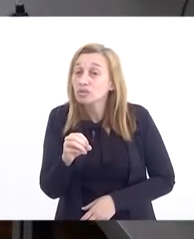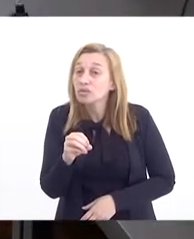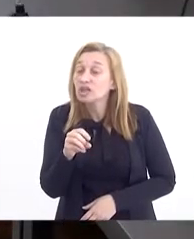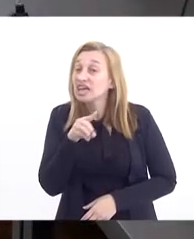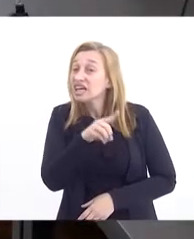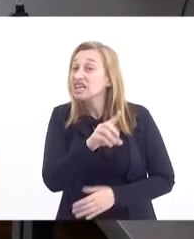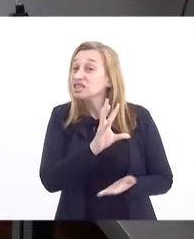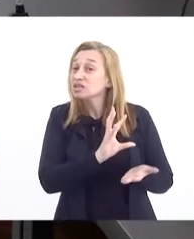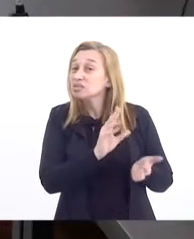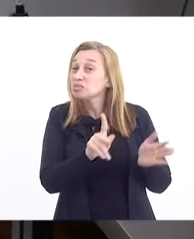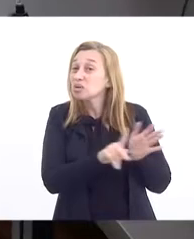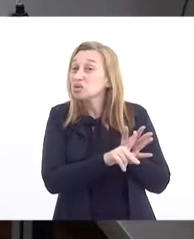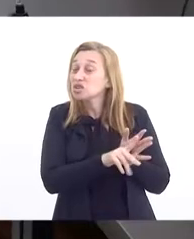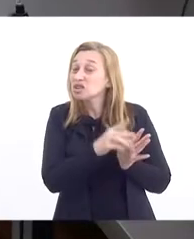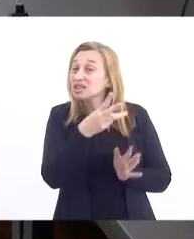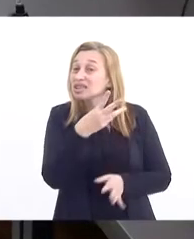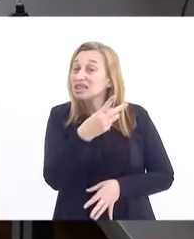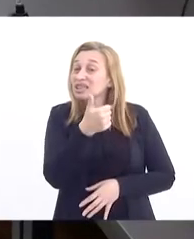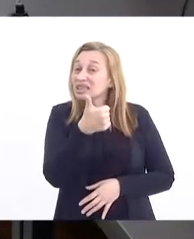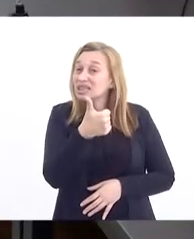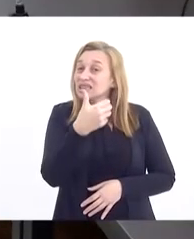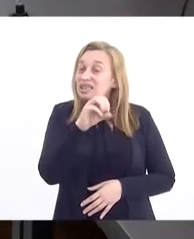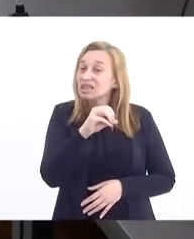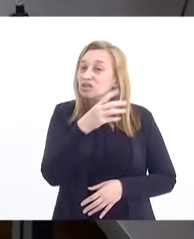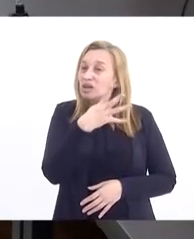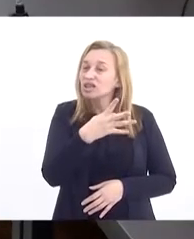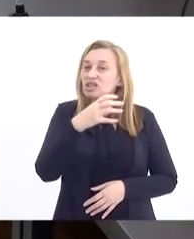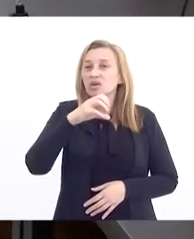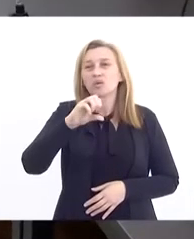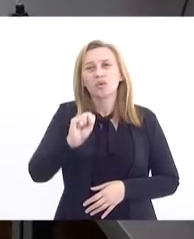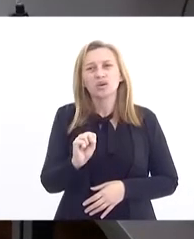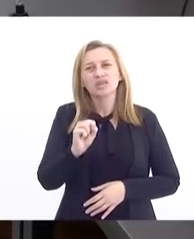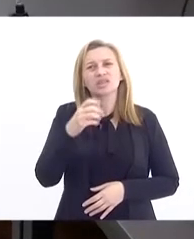Esse projeto do 1048. 30 da pauta do Carlos Mink...